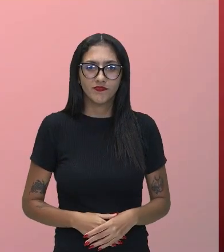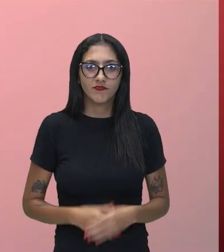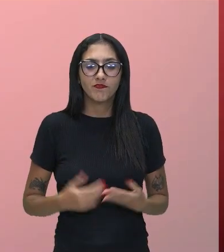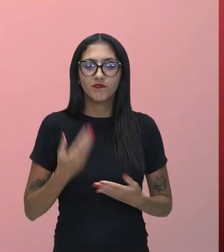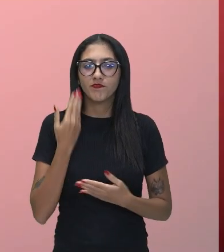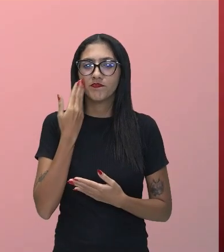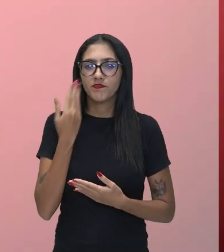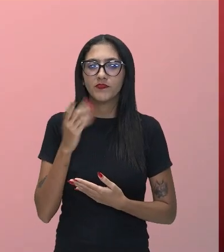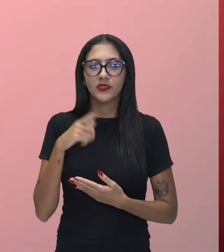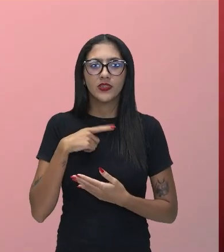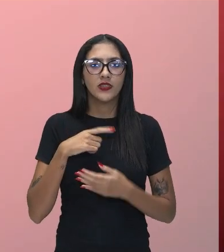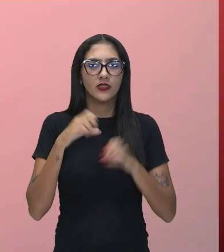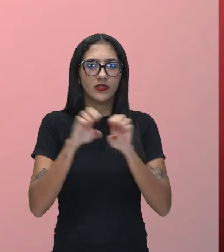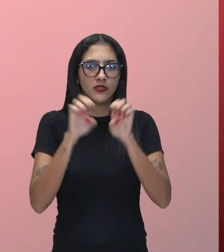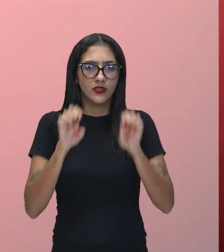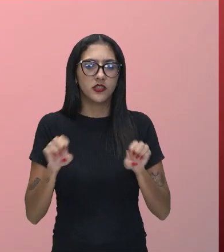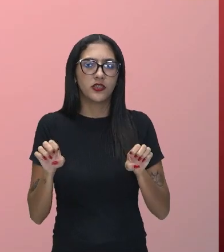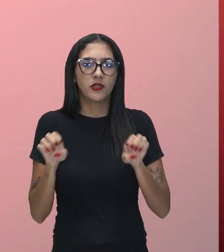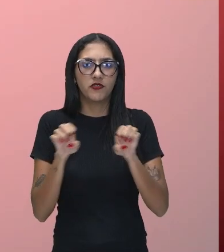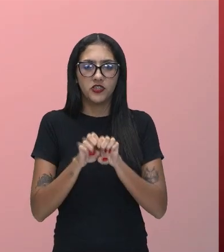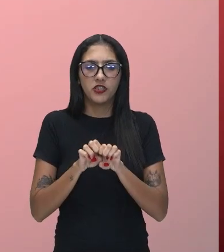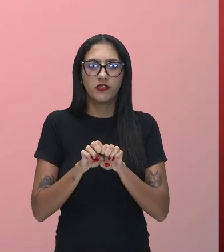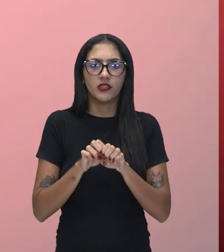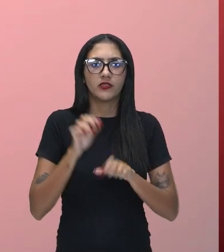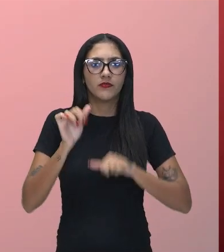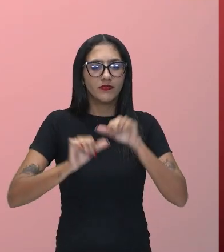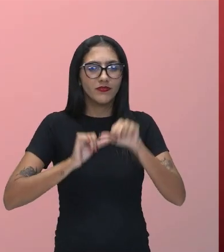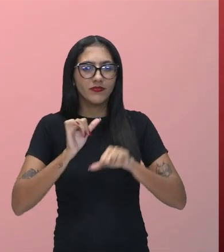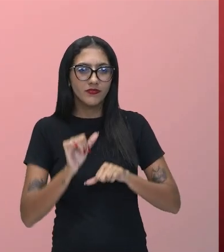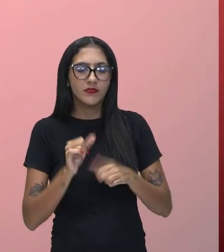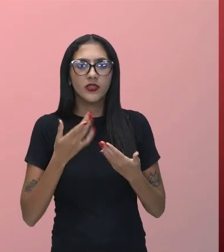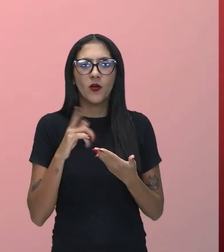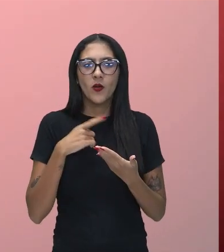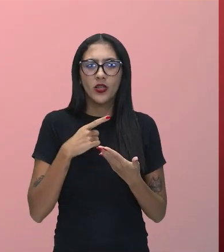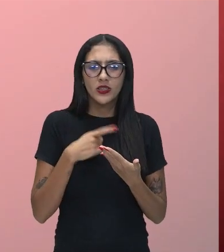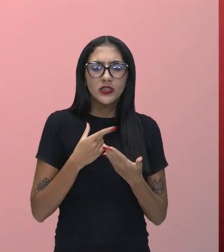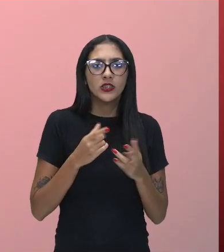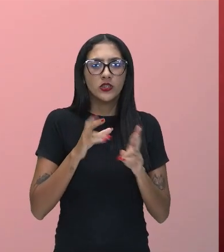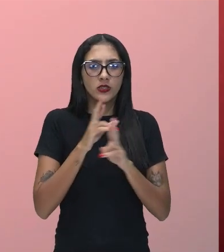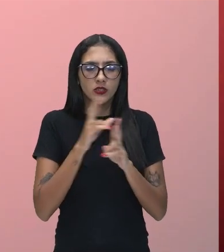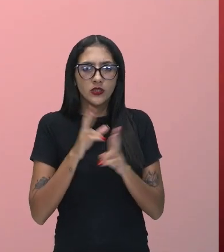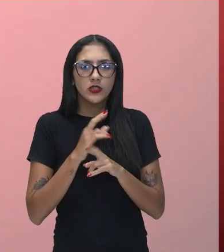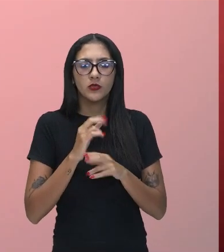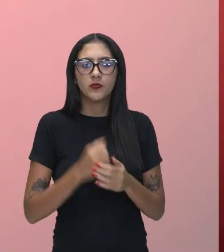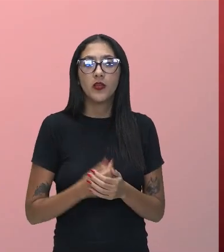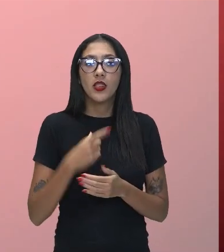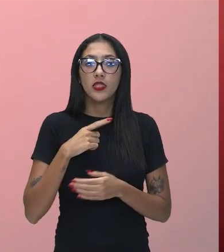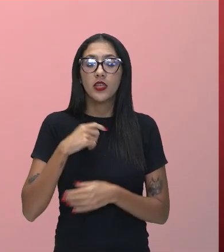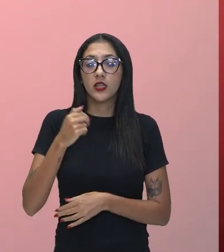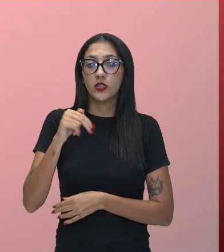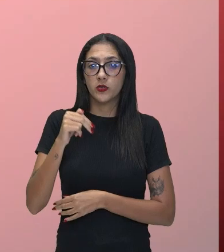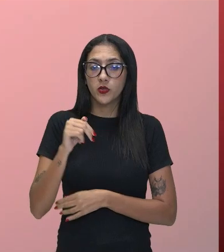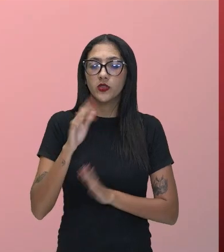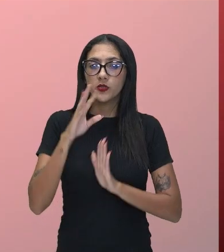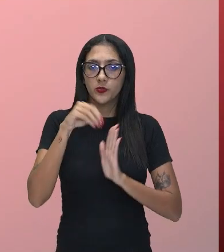Os alcaloides são aminas cíclicas com anéis heterocíclicos contendo nitrogênio. Eles são de origem vegetal ou